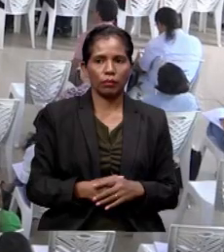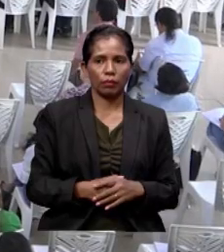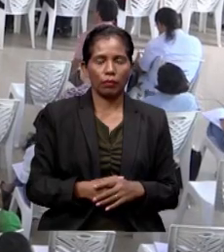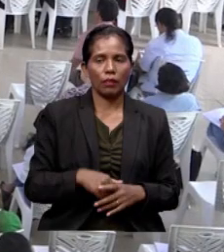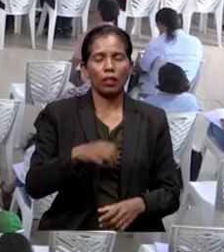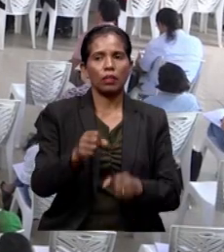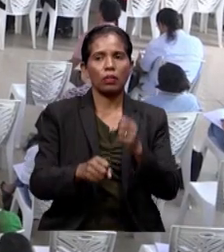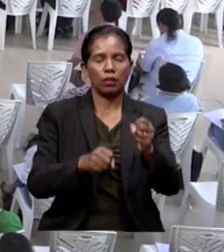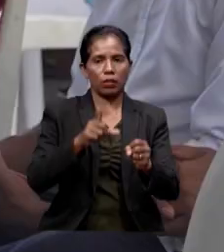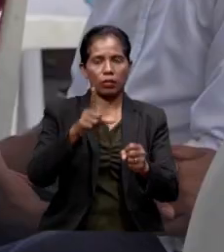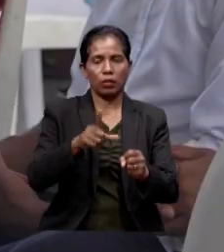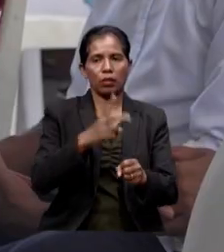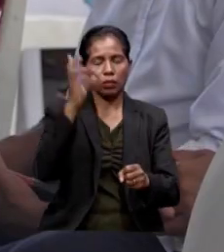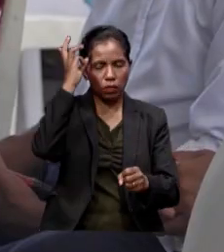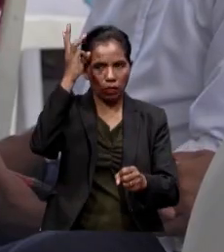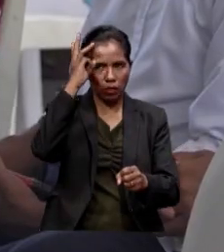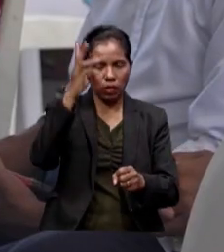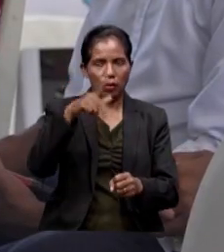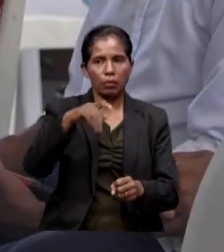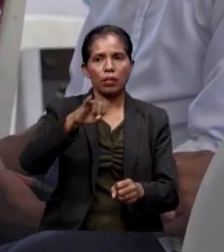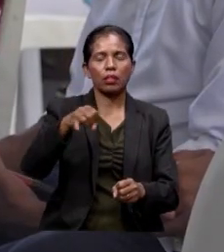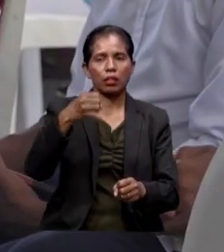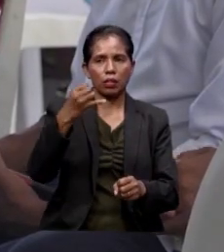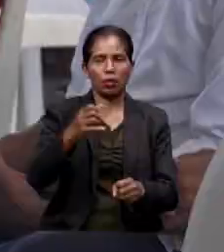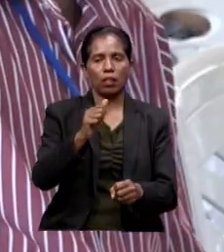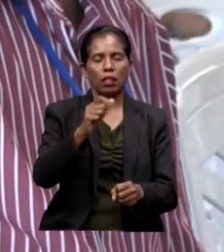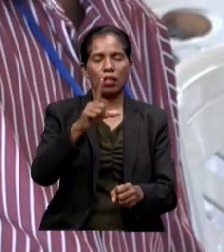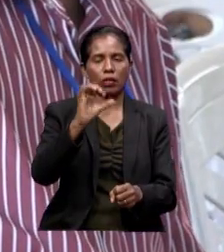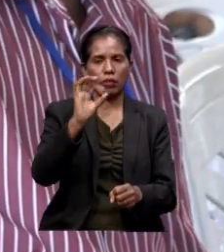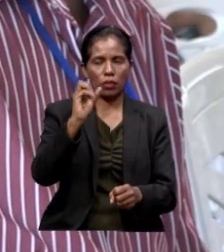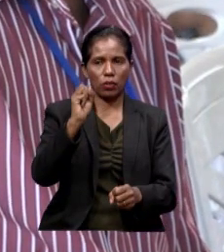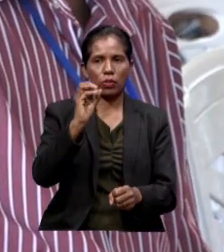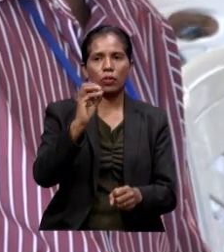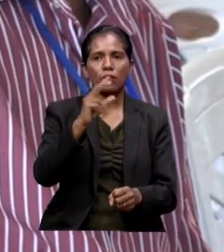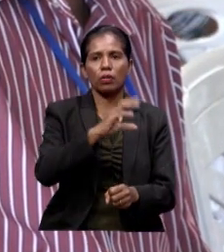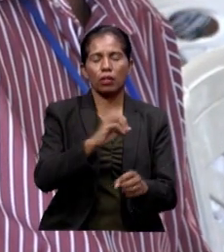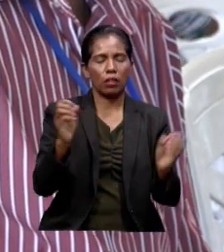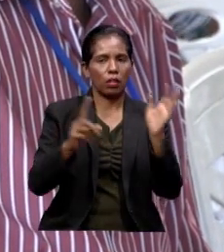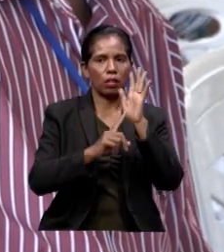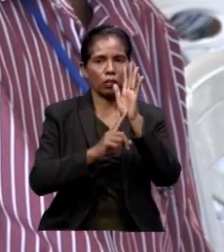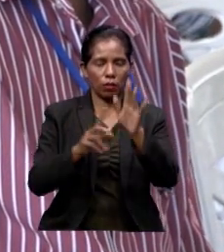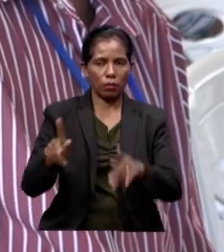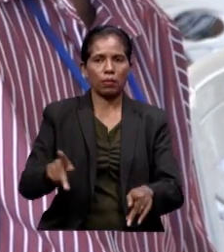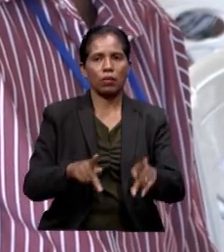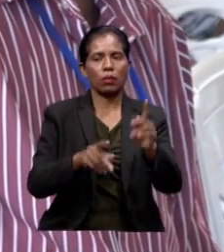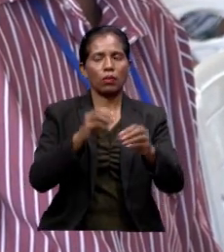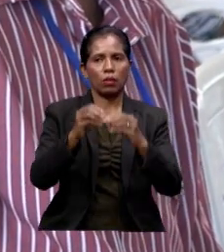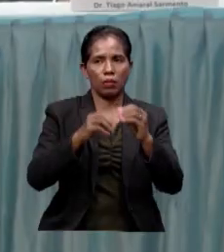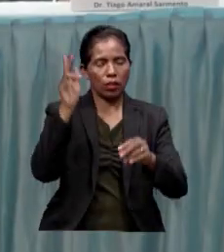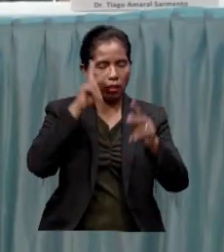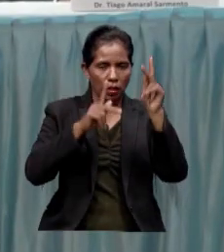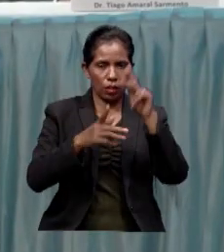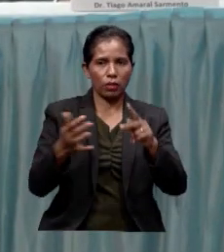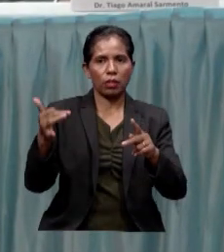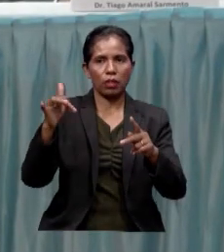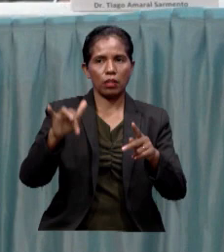Sociedade civil preocupa o procurador-geral República, Alfonso Lopes, nebe durante ne la fo saiba público, con aba caso sira, nebe